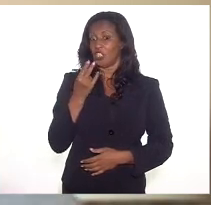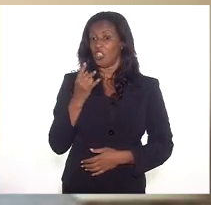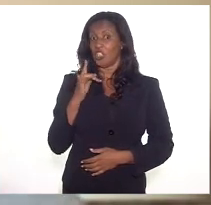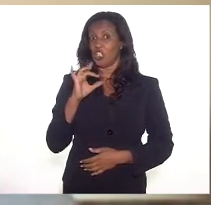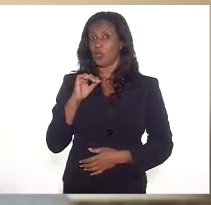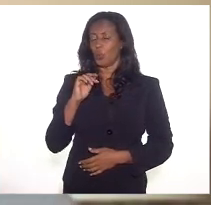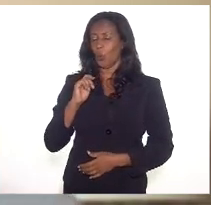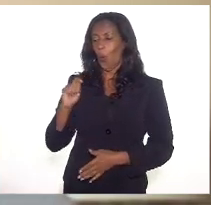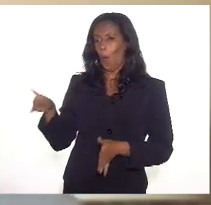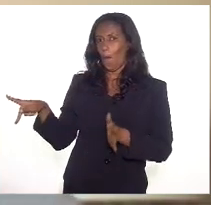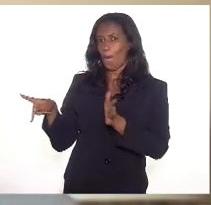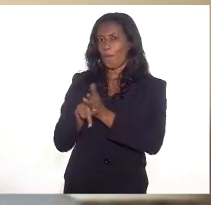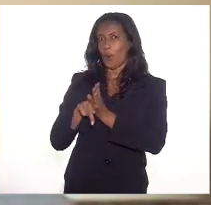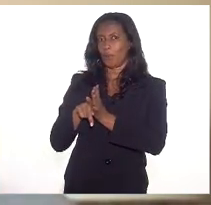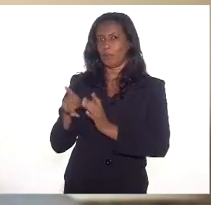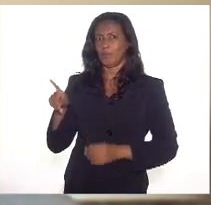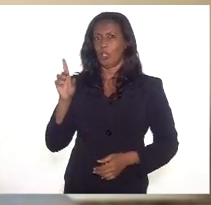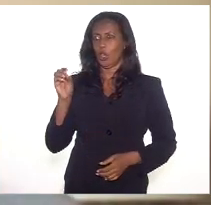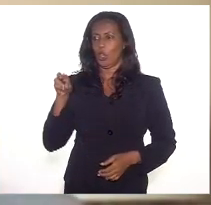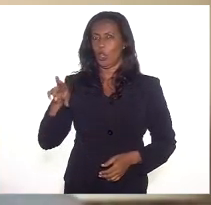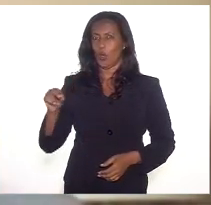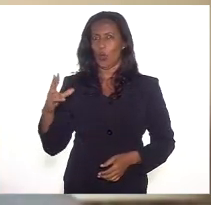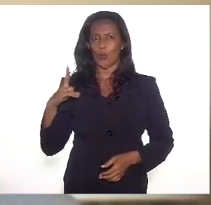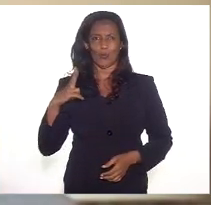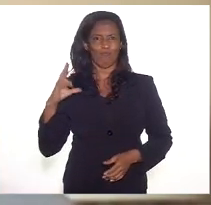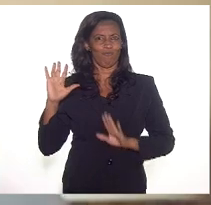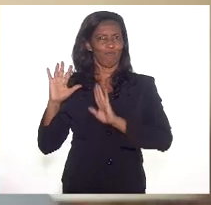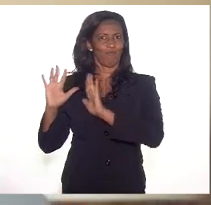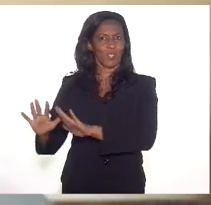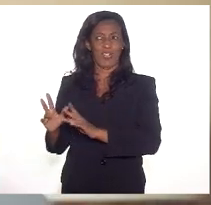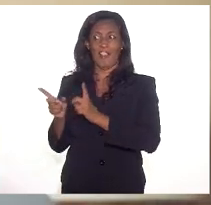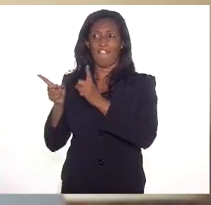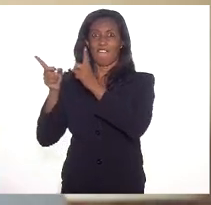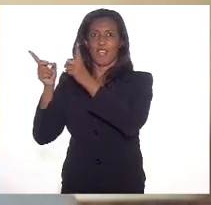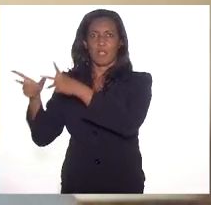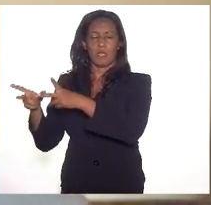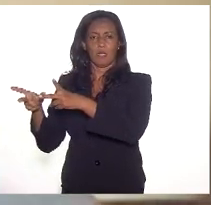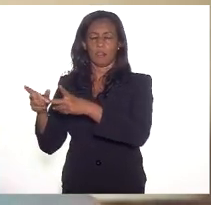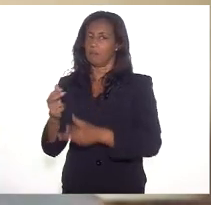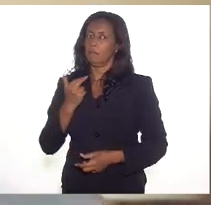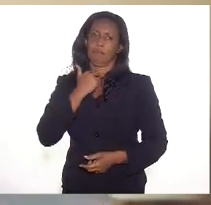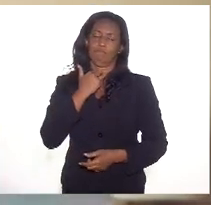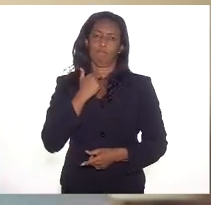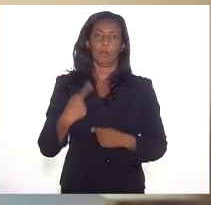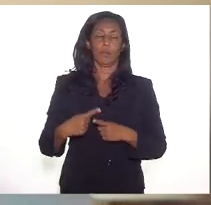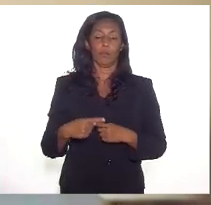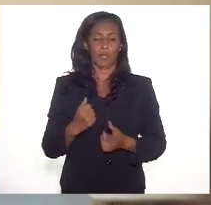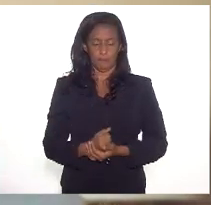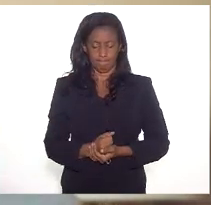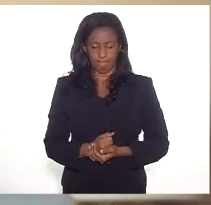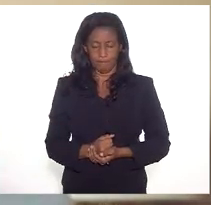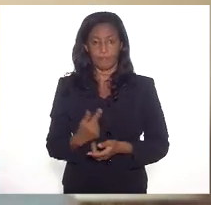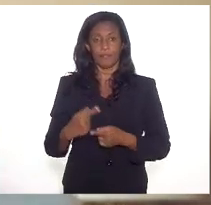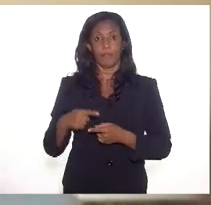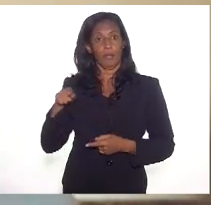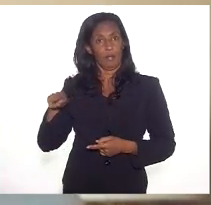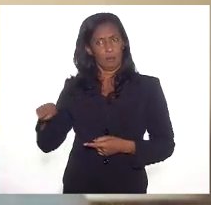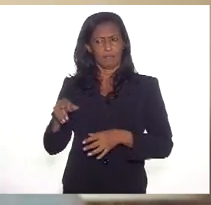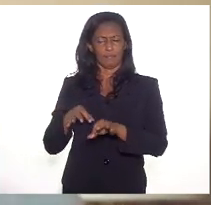como se fosse uma propriedade privada que ela possa vender. Por que você faz isso? Porque, dessa forma,